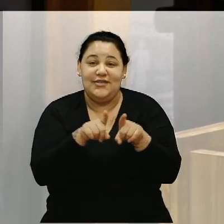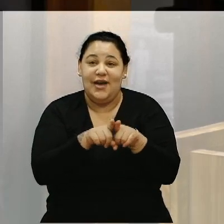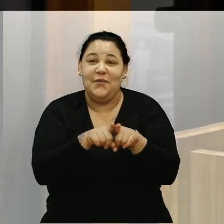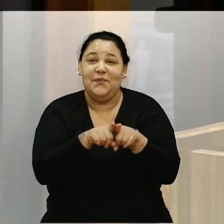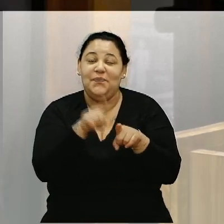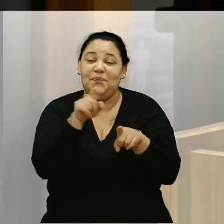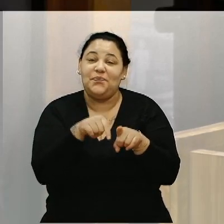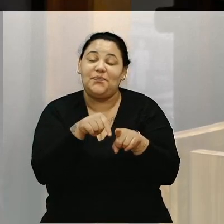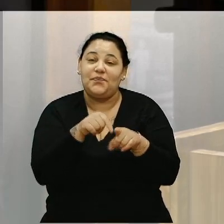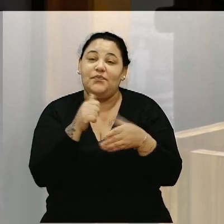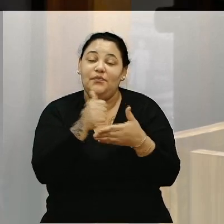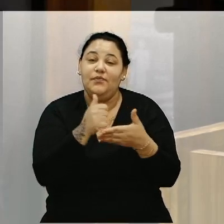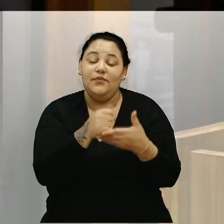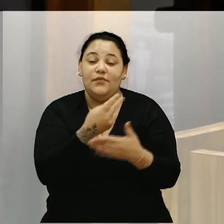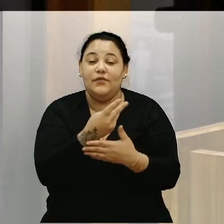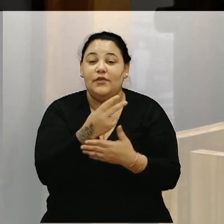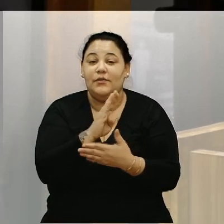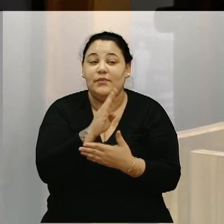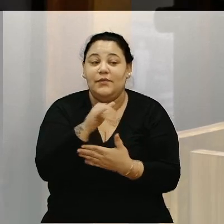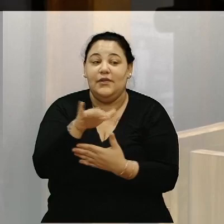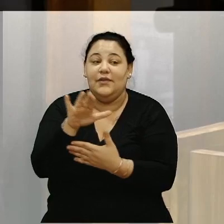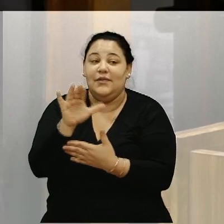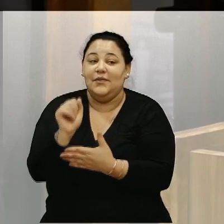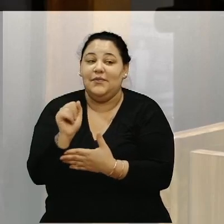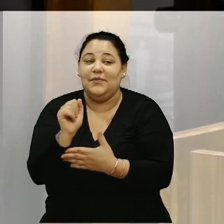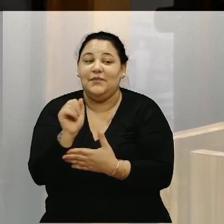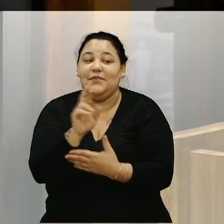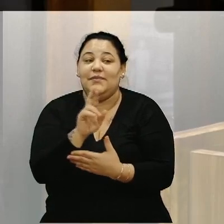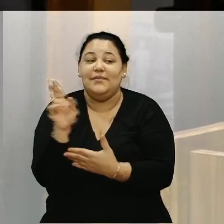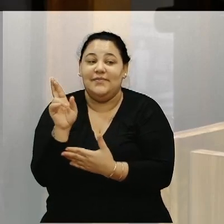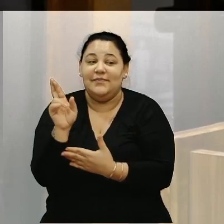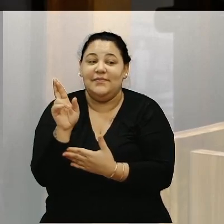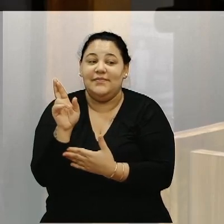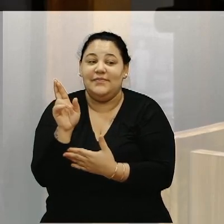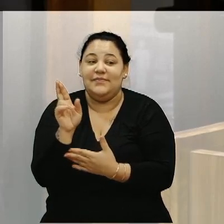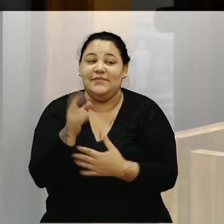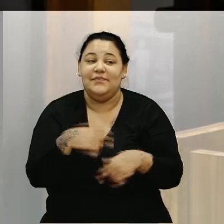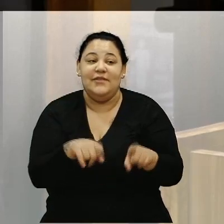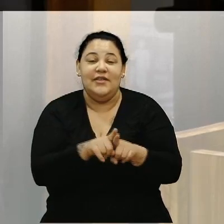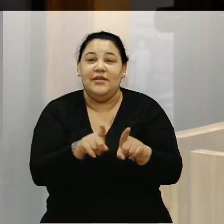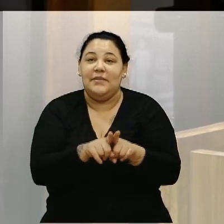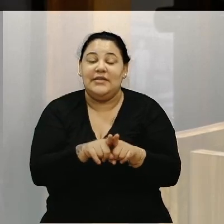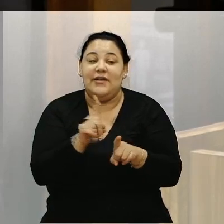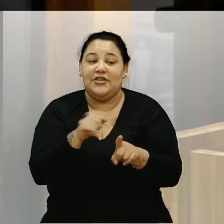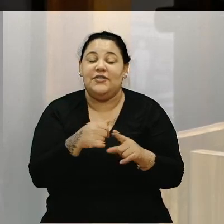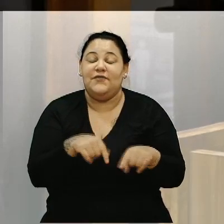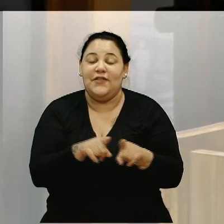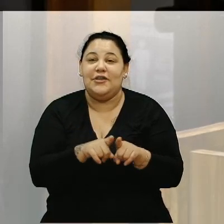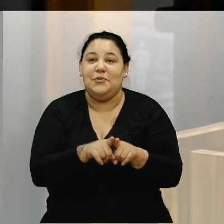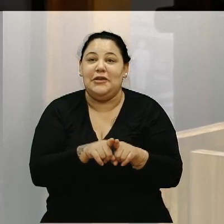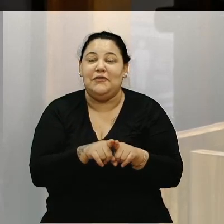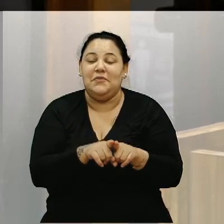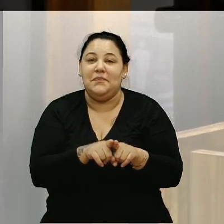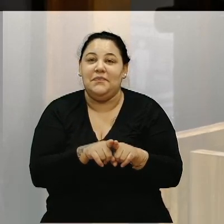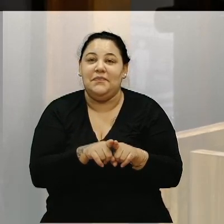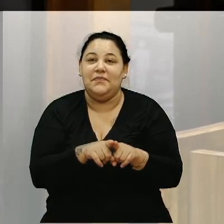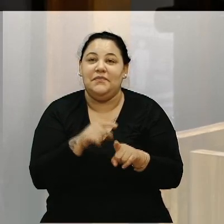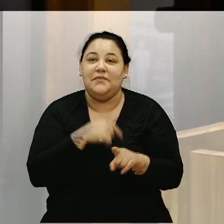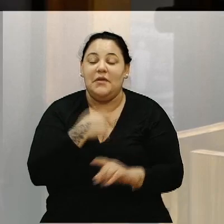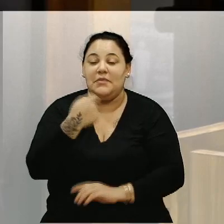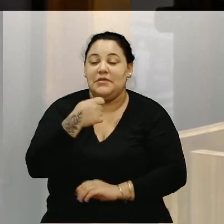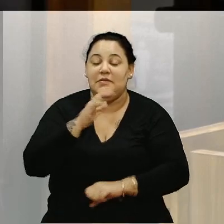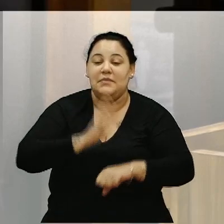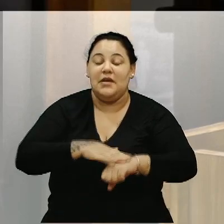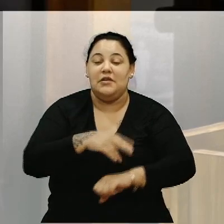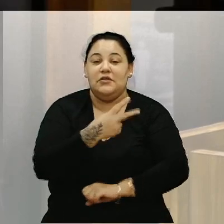de reais para reerguer o Estado após as enchentes. De acordo com o levantamento inicial, serão necessários mais de